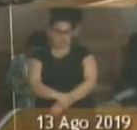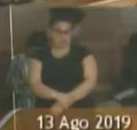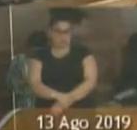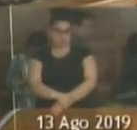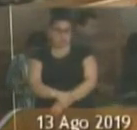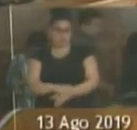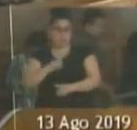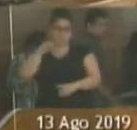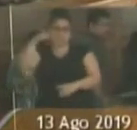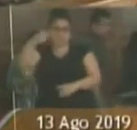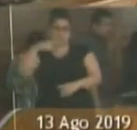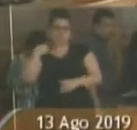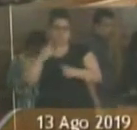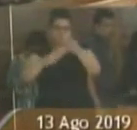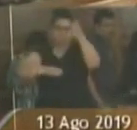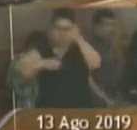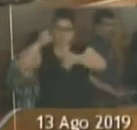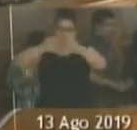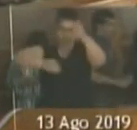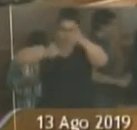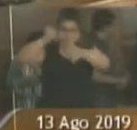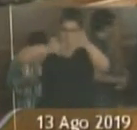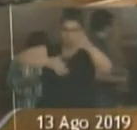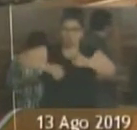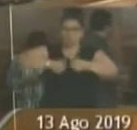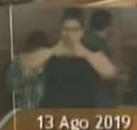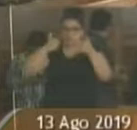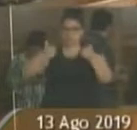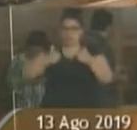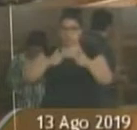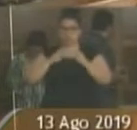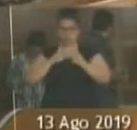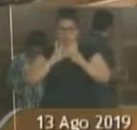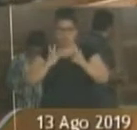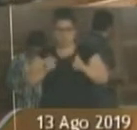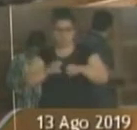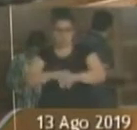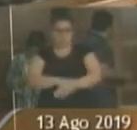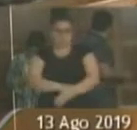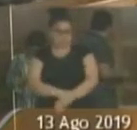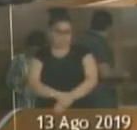esse assunto. Tenho certeza que Vossa Excelência vai me entender e vai concordar comigo.